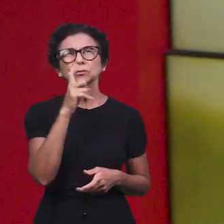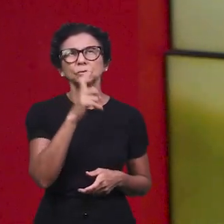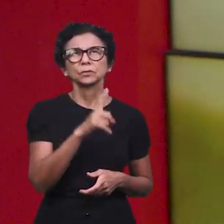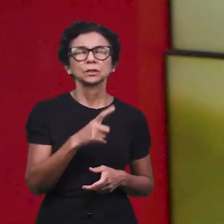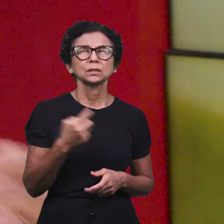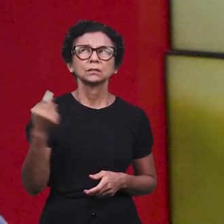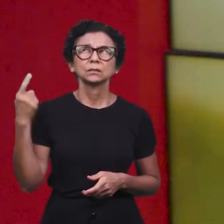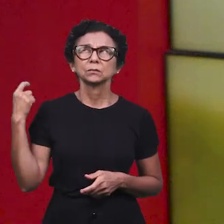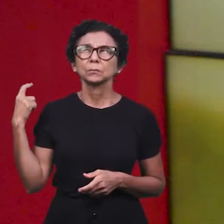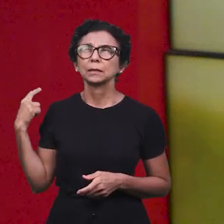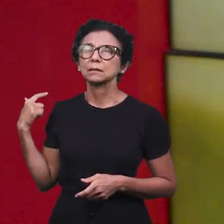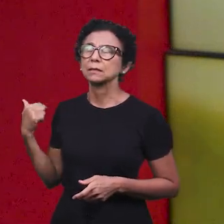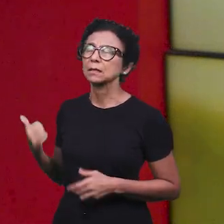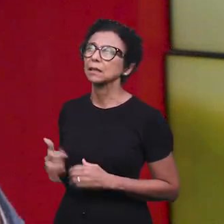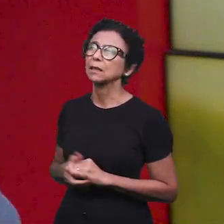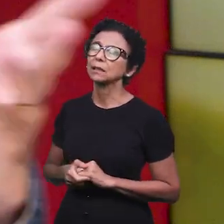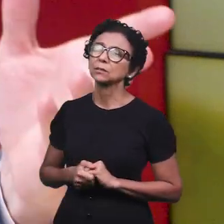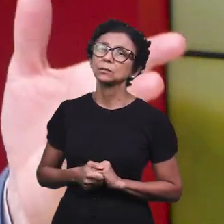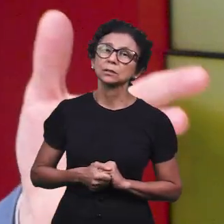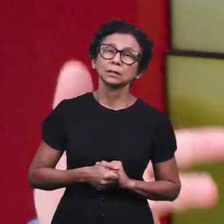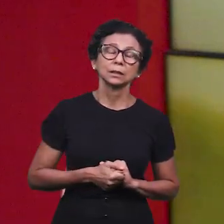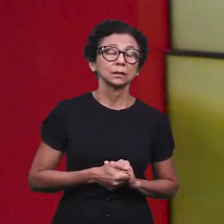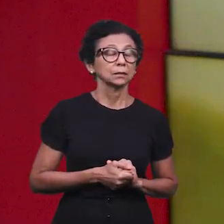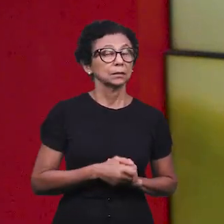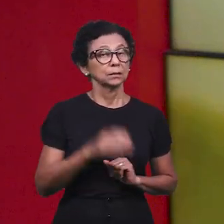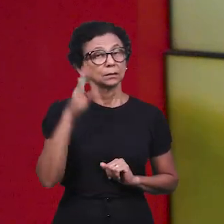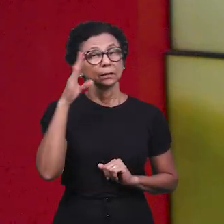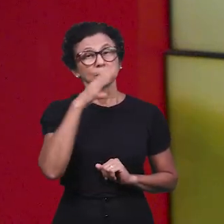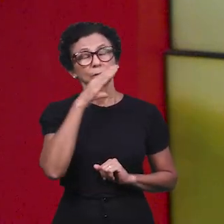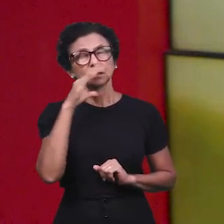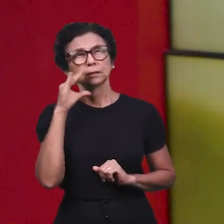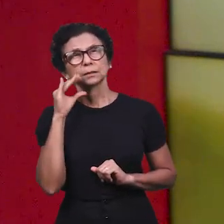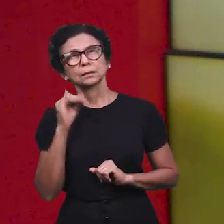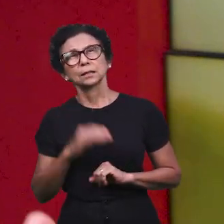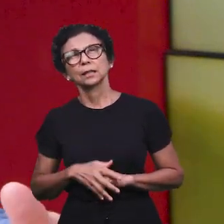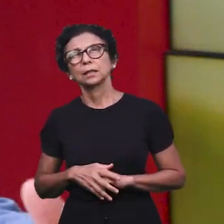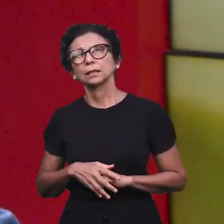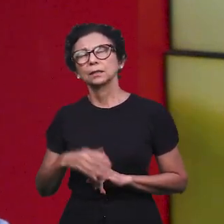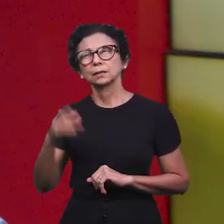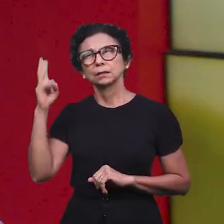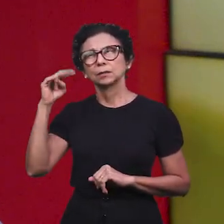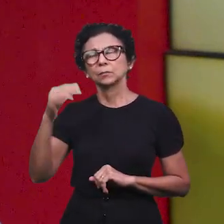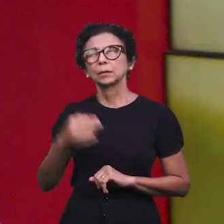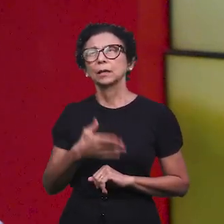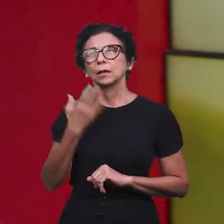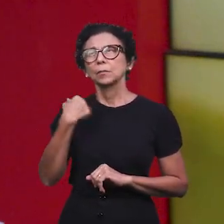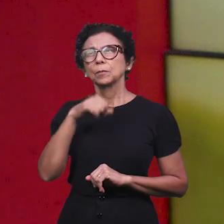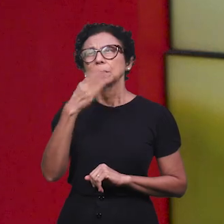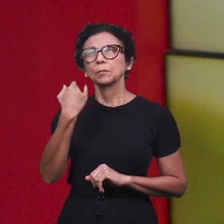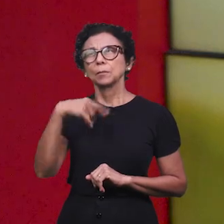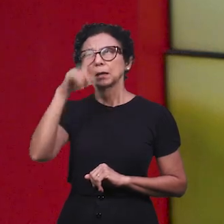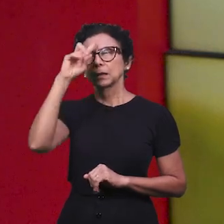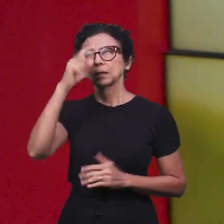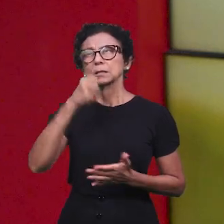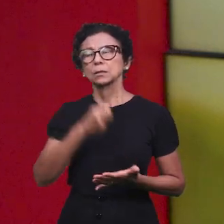que eu via, o filho vai lembrar, na adolescência principalmente, decisões internas,